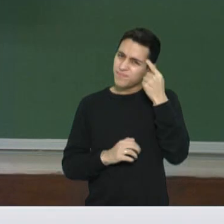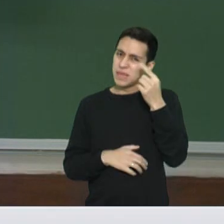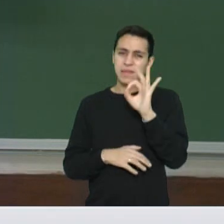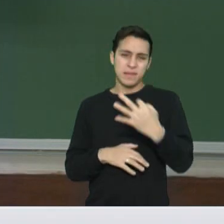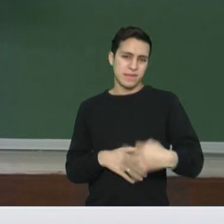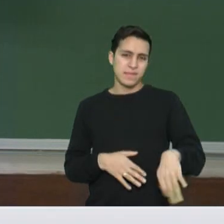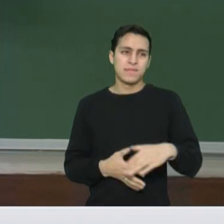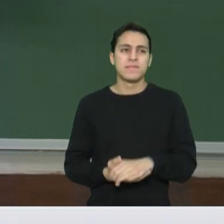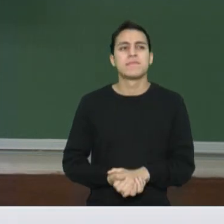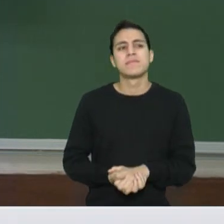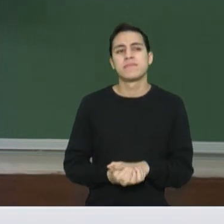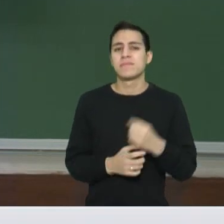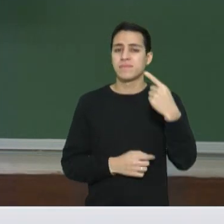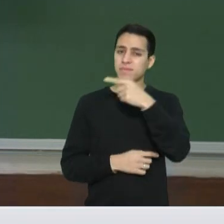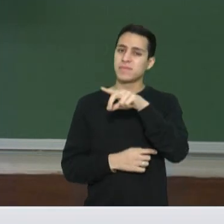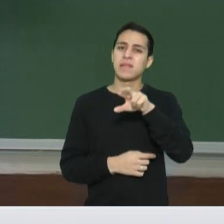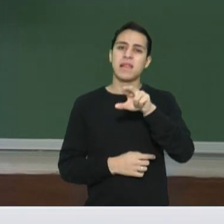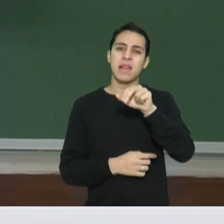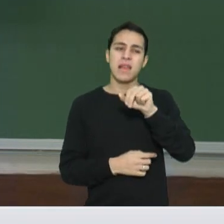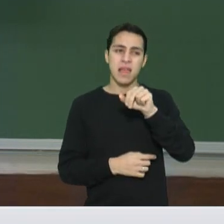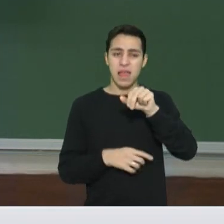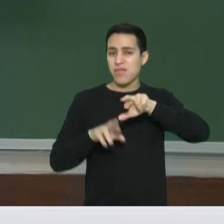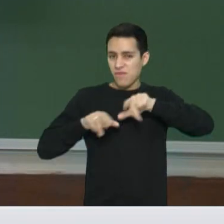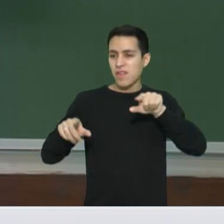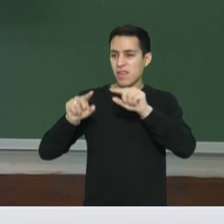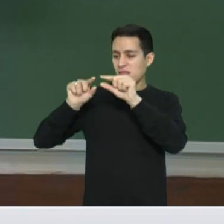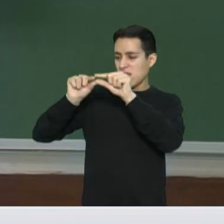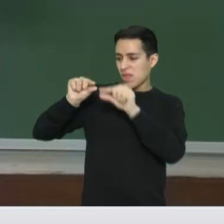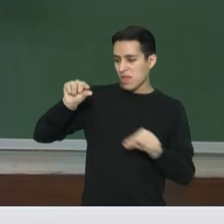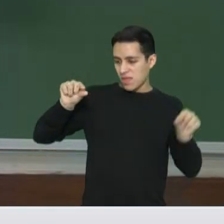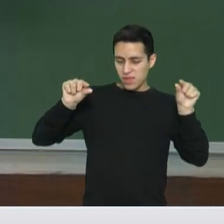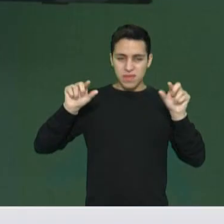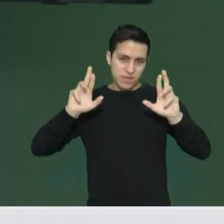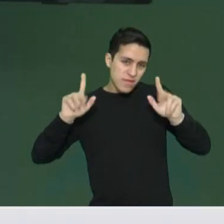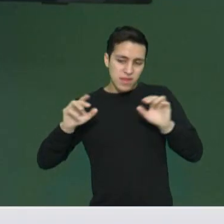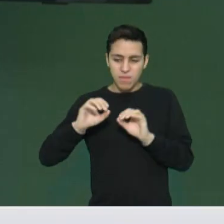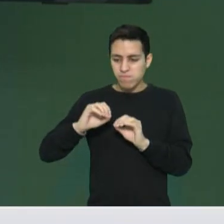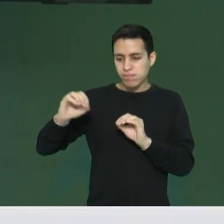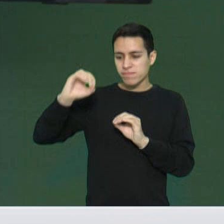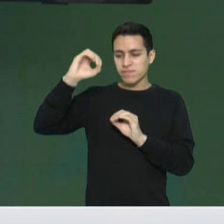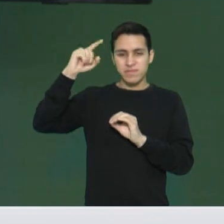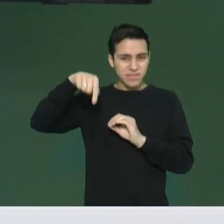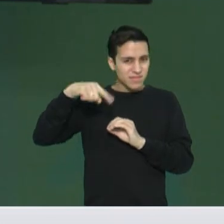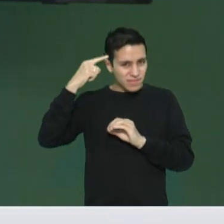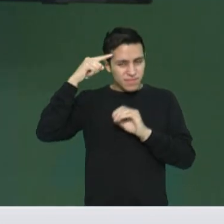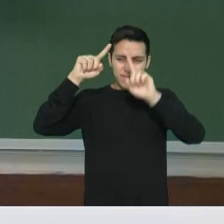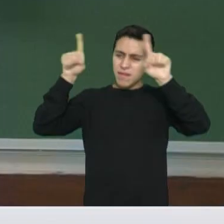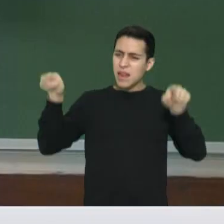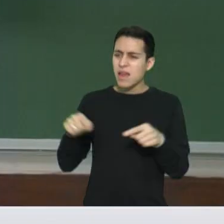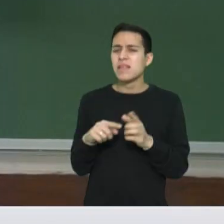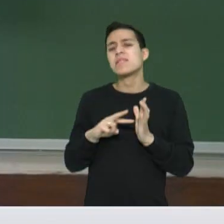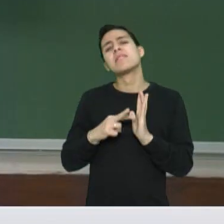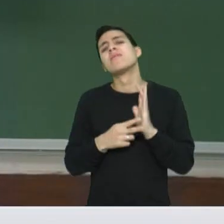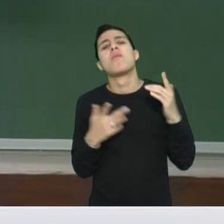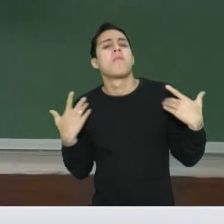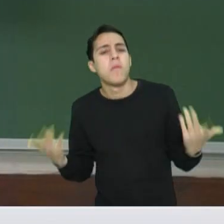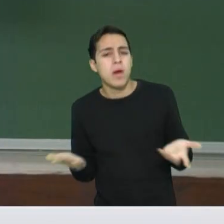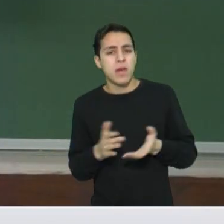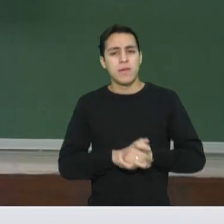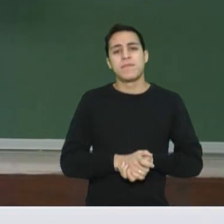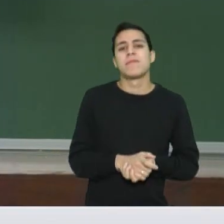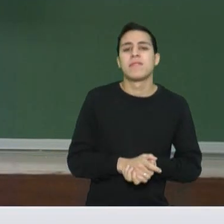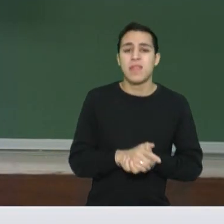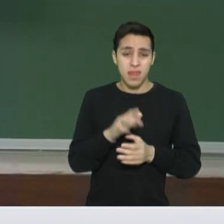pensamento. O rabicho é diferente, né, ó. Então a gente tem também os balões. O que os balões representam,